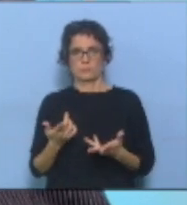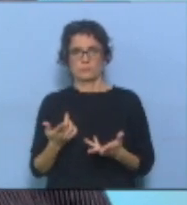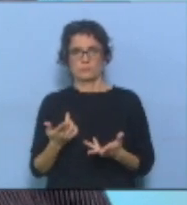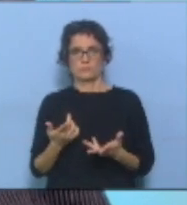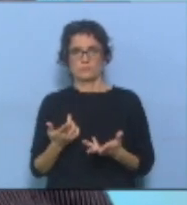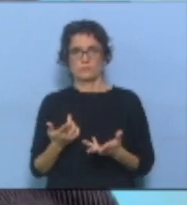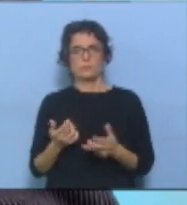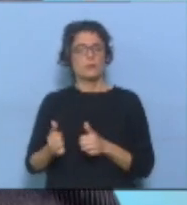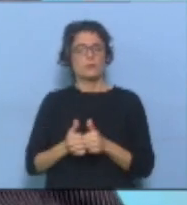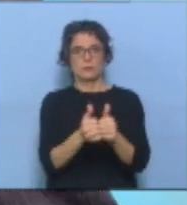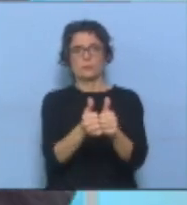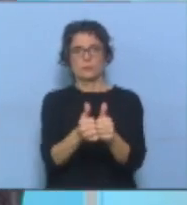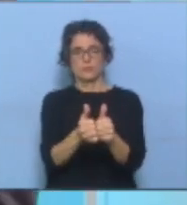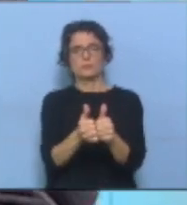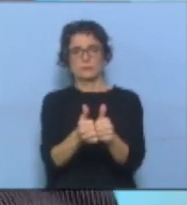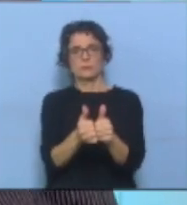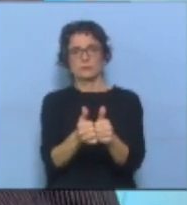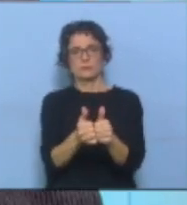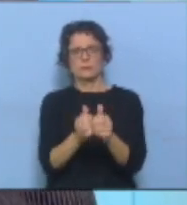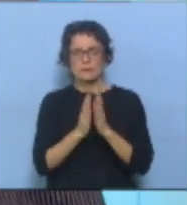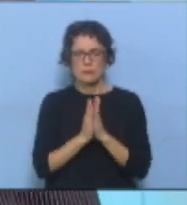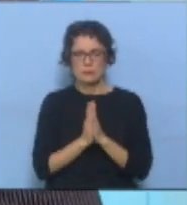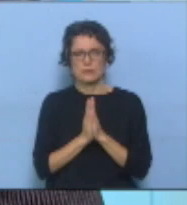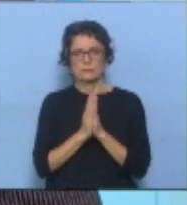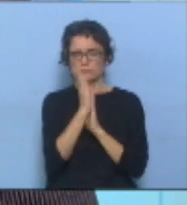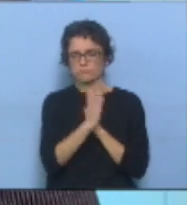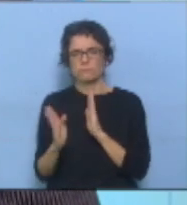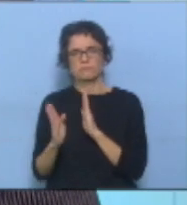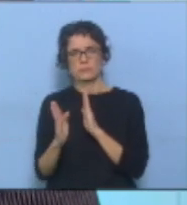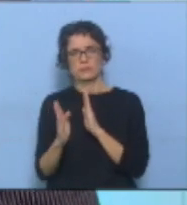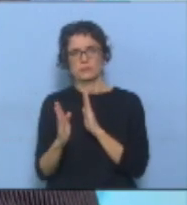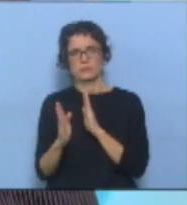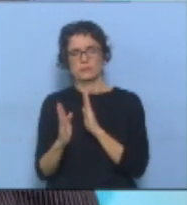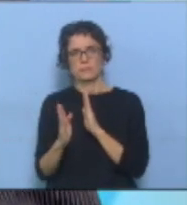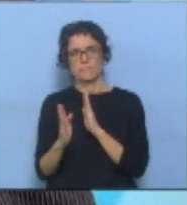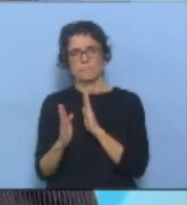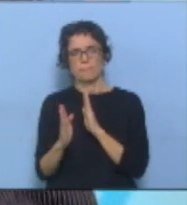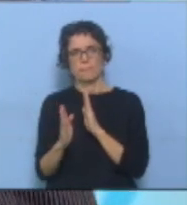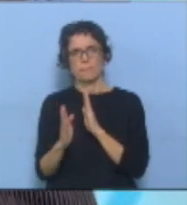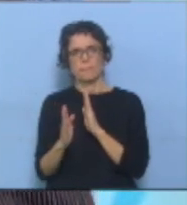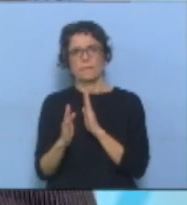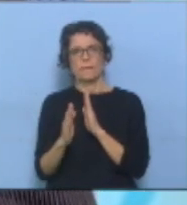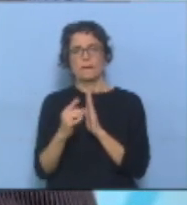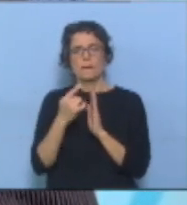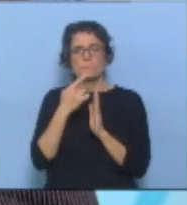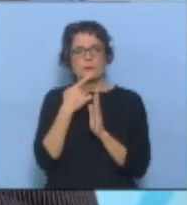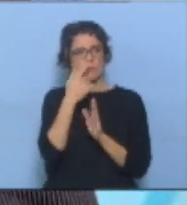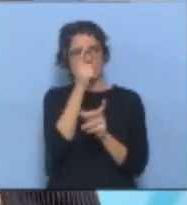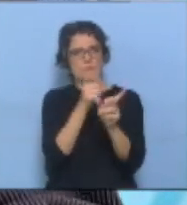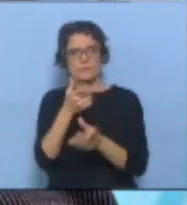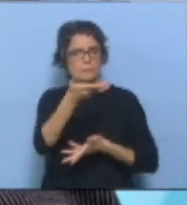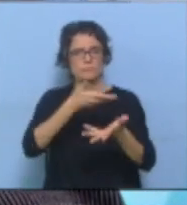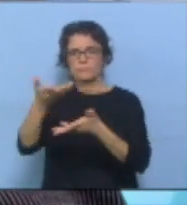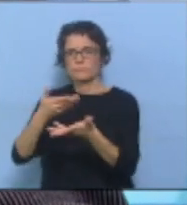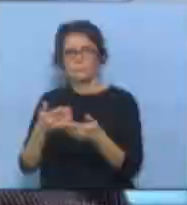da vulnerabilidade. Tratar dessas questões de maneira natural, não é? Quer dizer, perceber que todos somos vulneráveis,